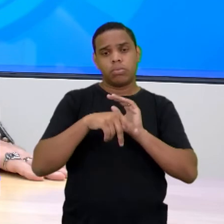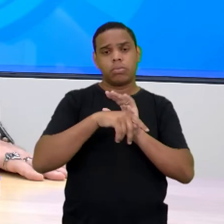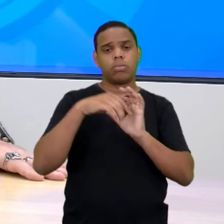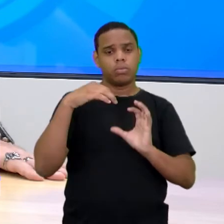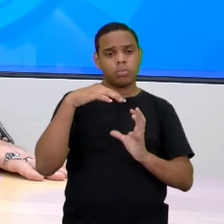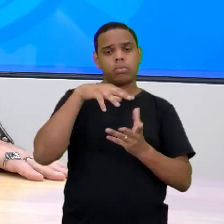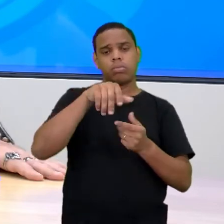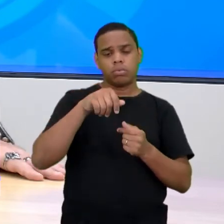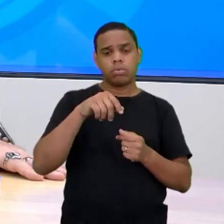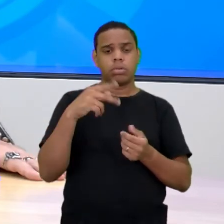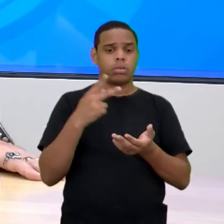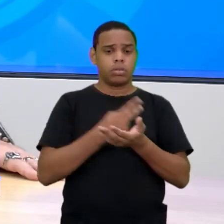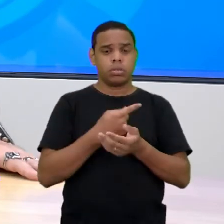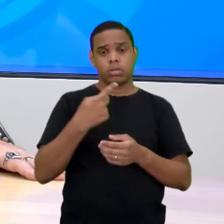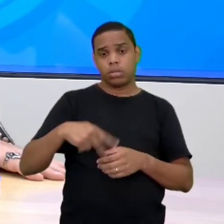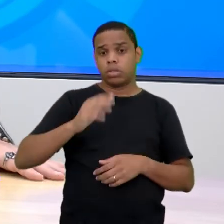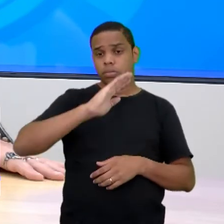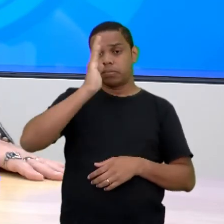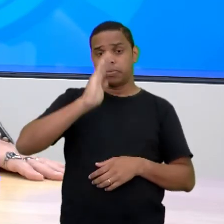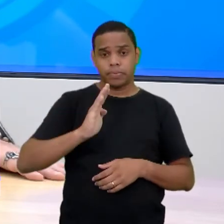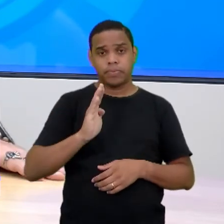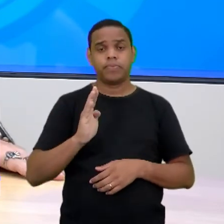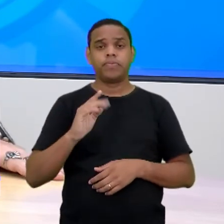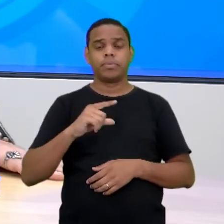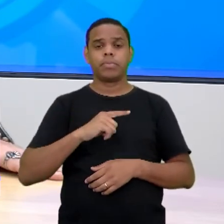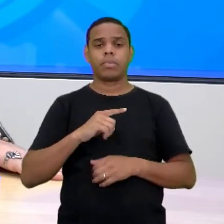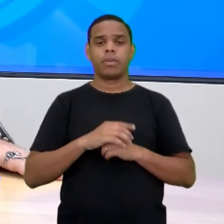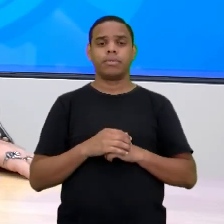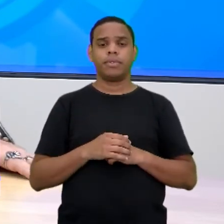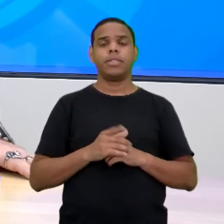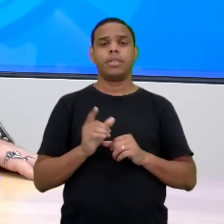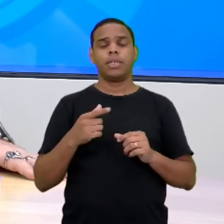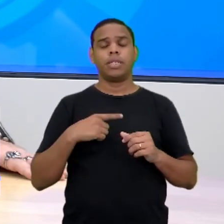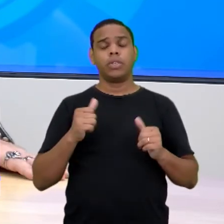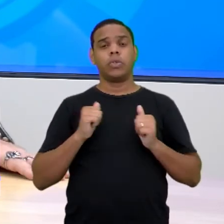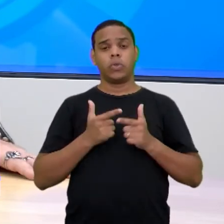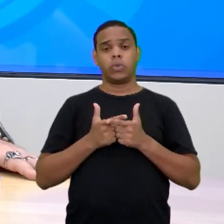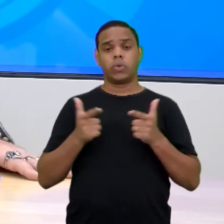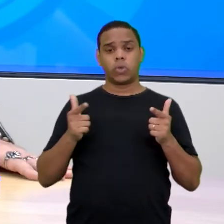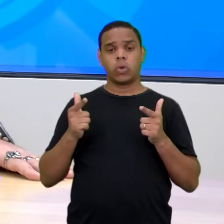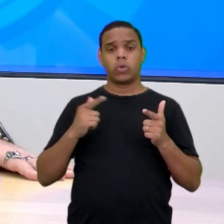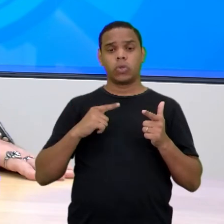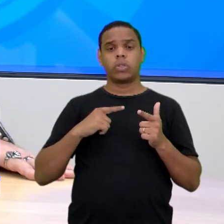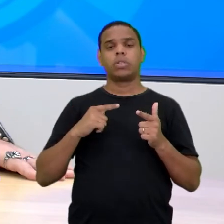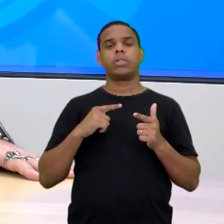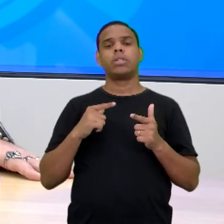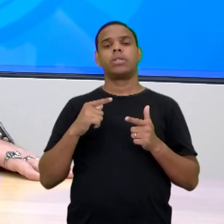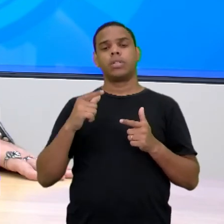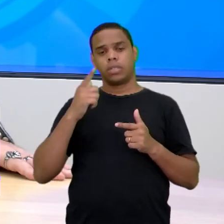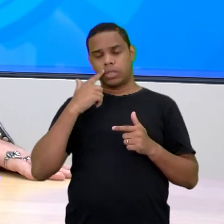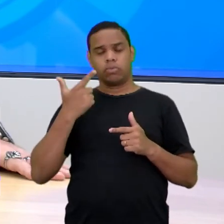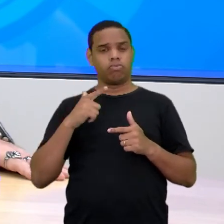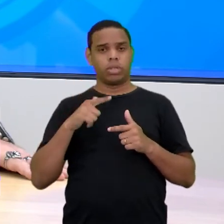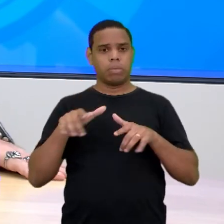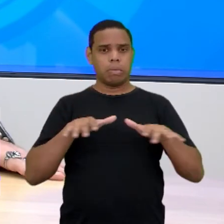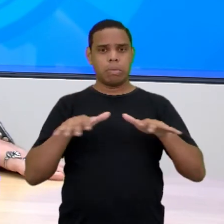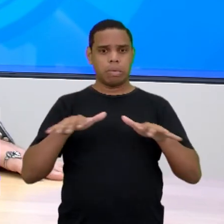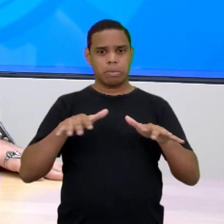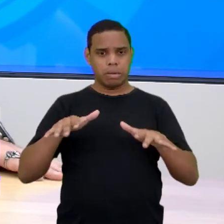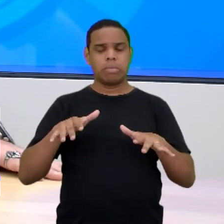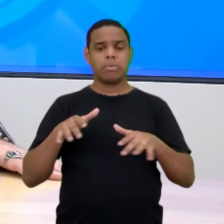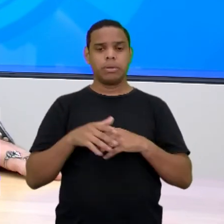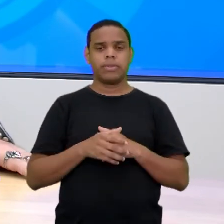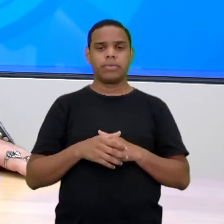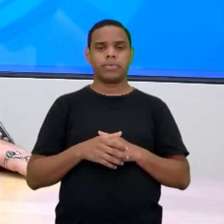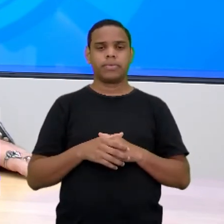nosso cotidiano, né? Aqui no Brasil nós temos aí, né, a felicidade de ficar acima aí da placa sul-americana, né? Quando vocês...